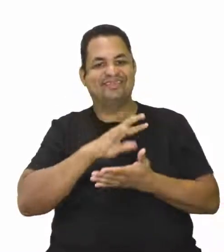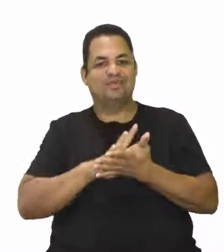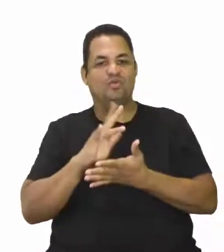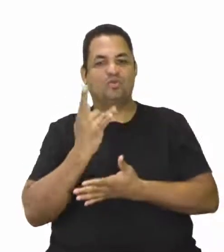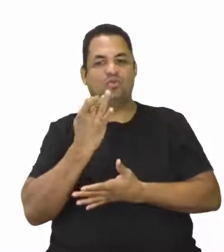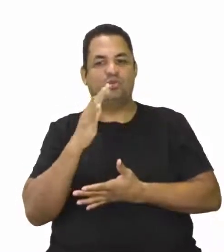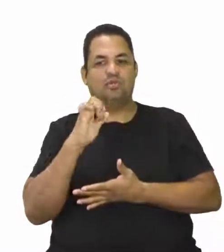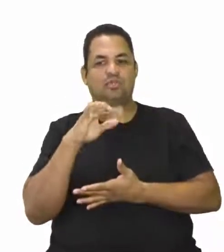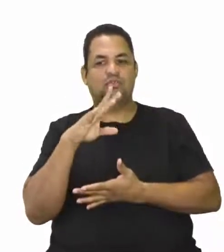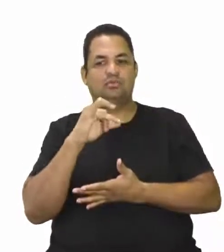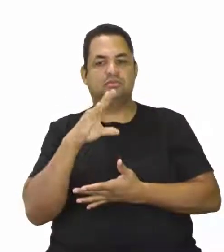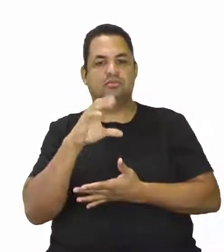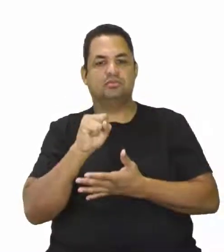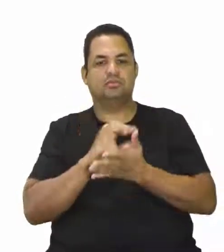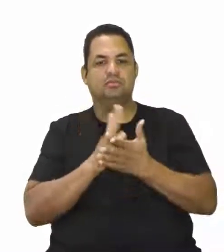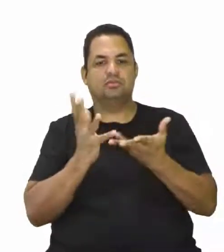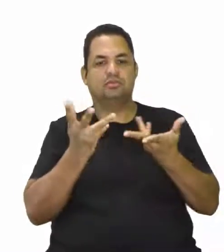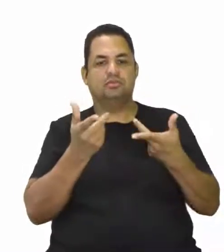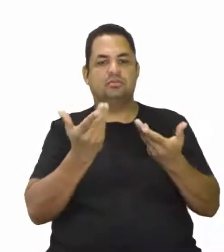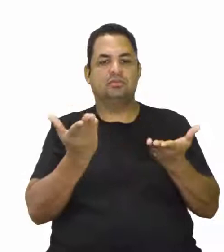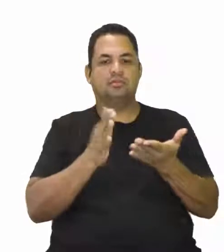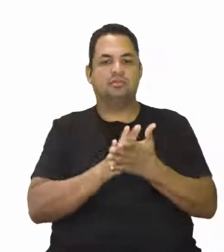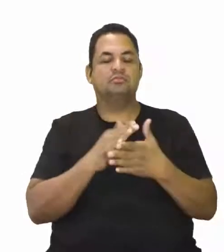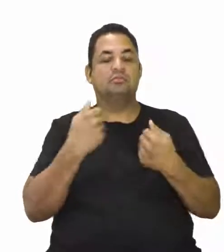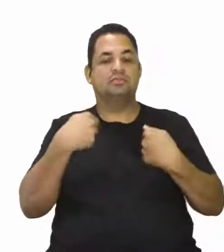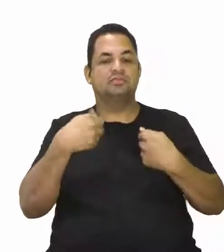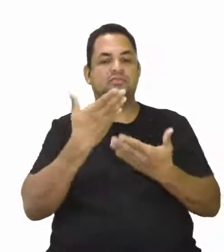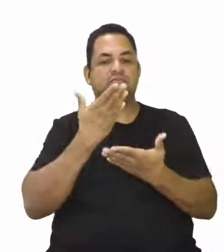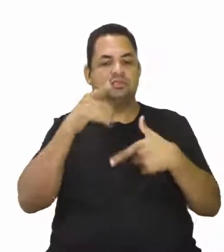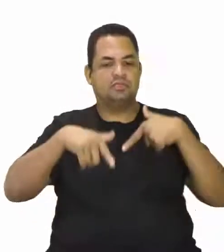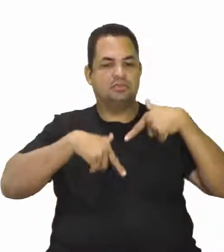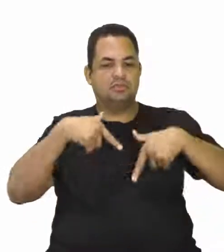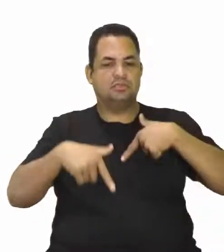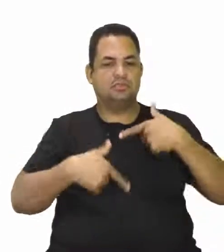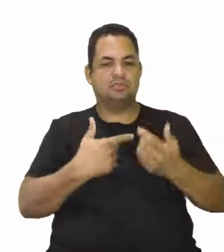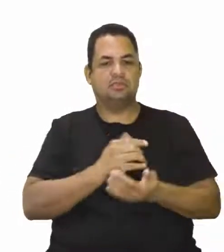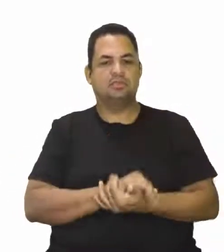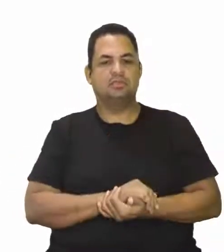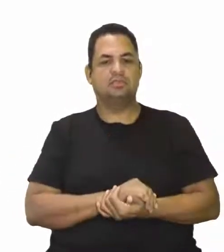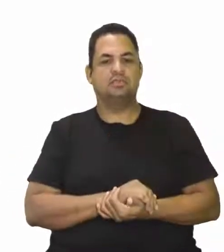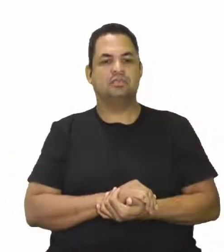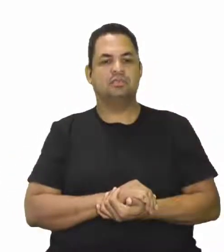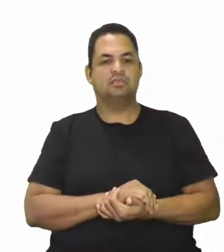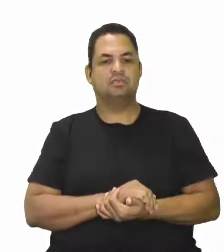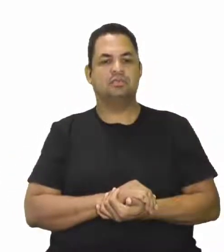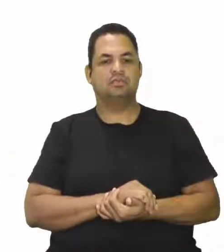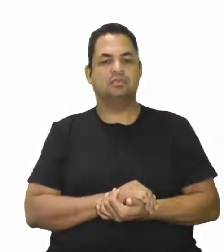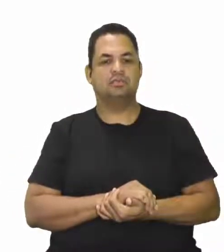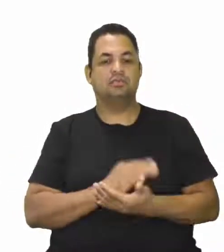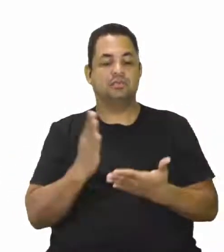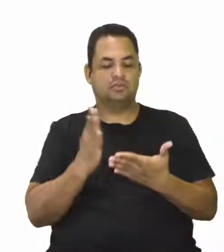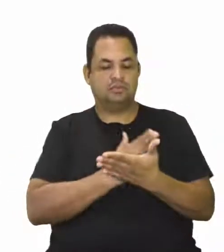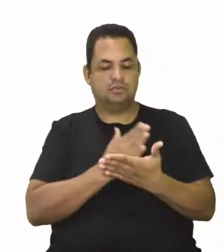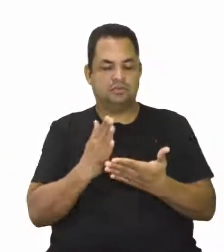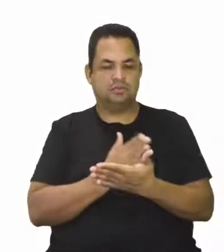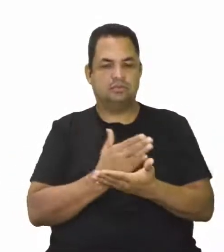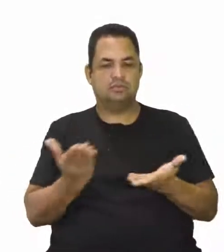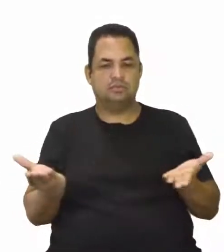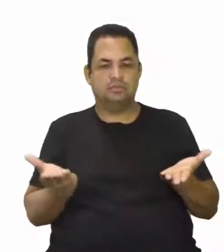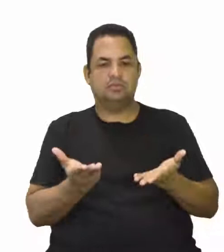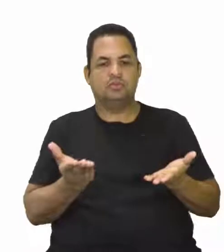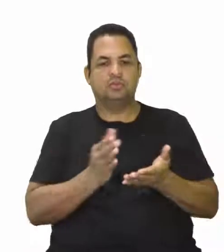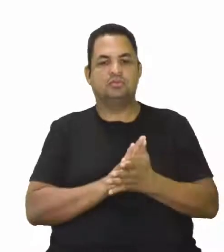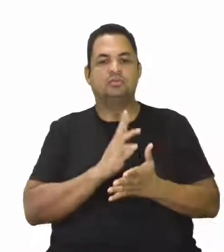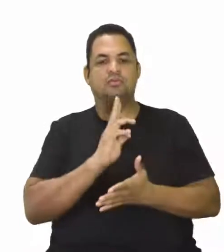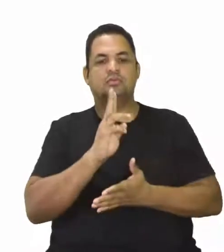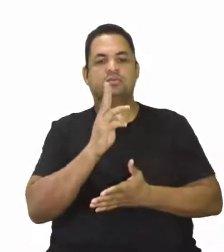muitas habilidades aí para serem trabalhadas. Muitíssimas. E o nosso livro de hoje vai